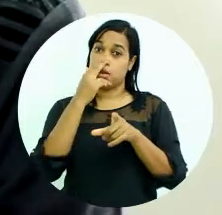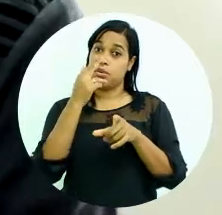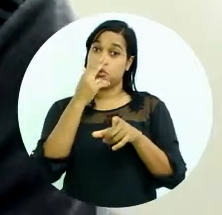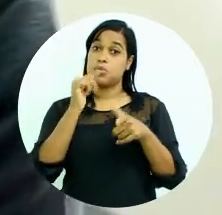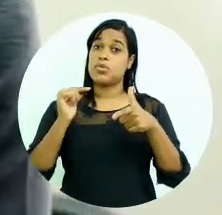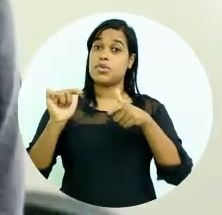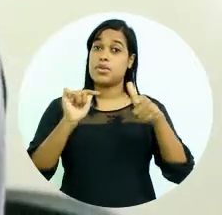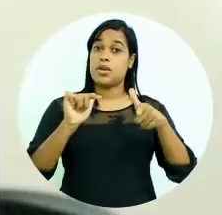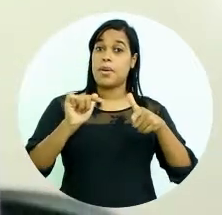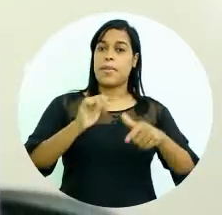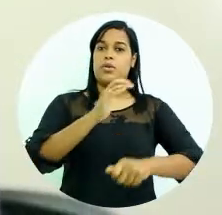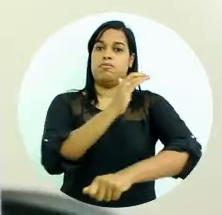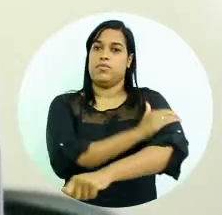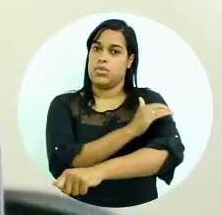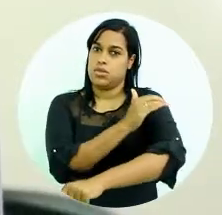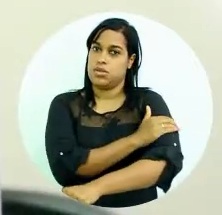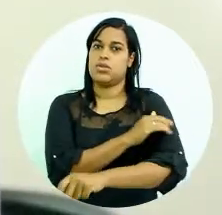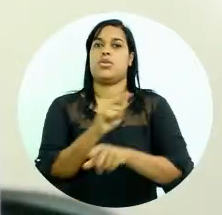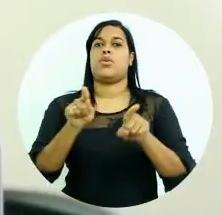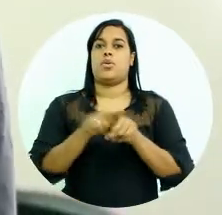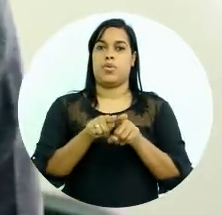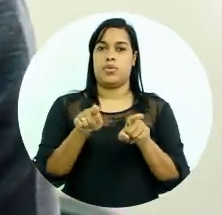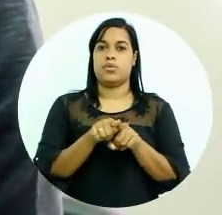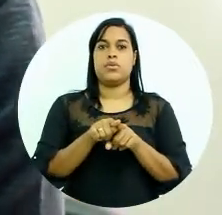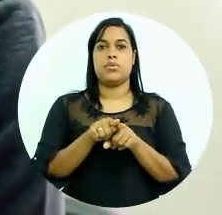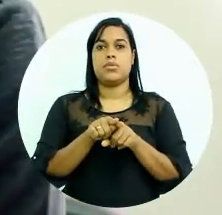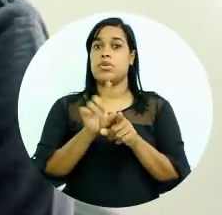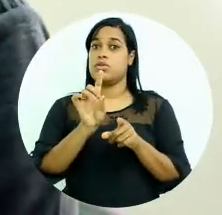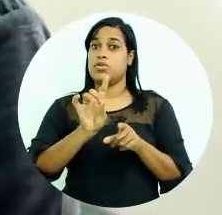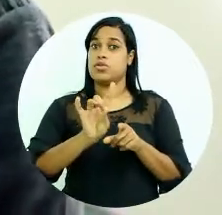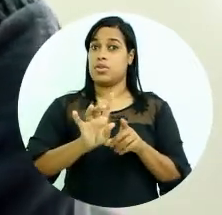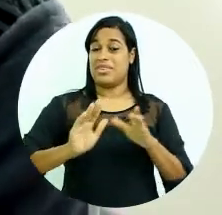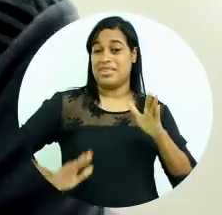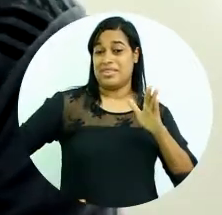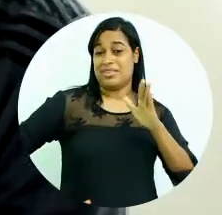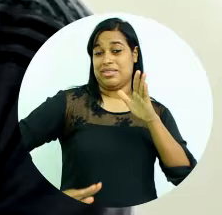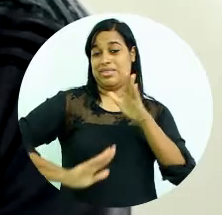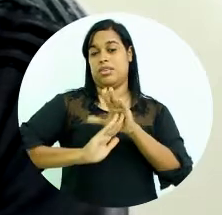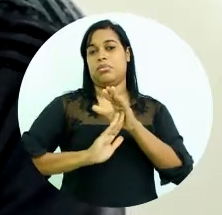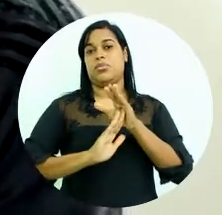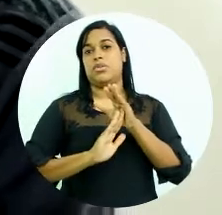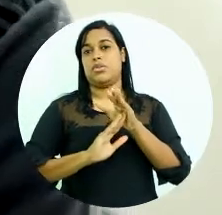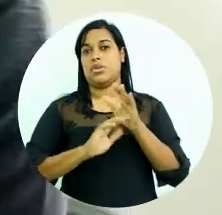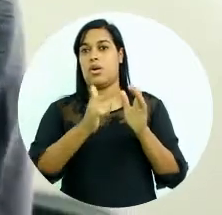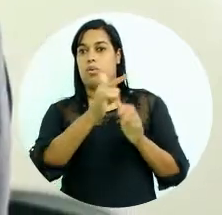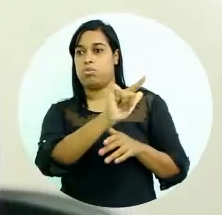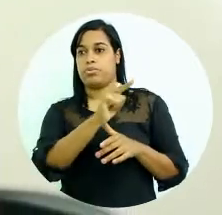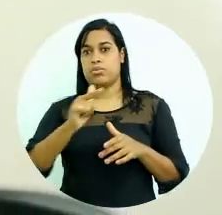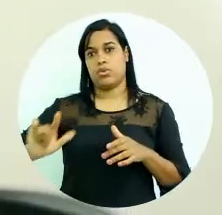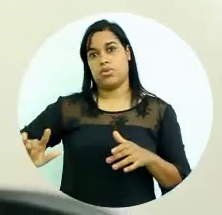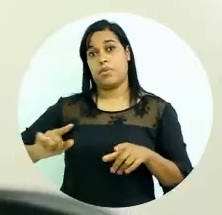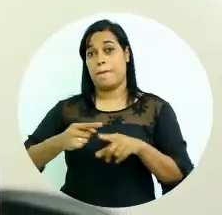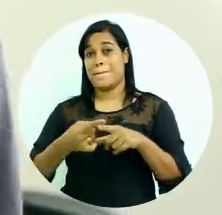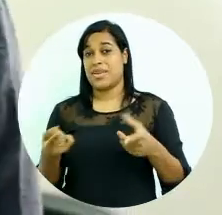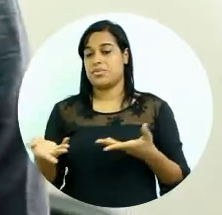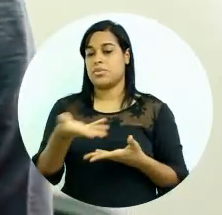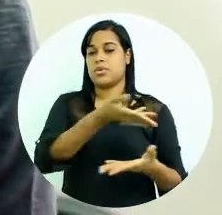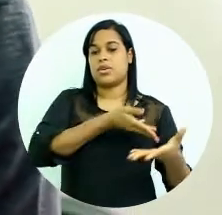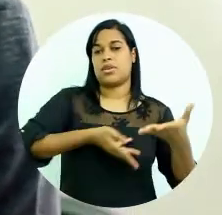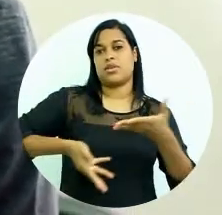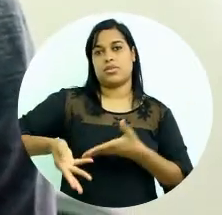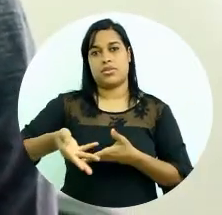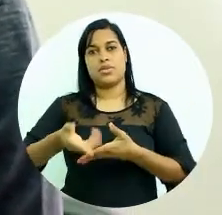ao mesmo tempo, um trabalho físico e braçal. Ele não apenas se limita a um ou a outro, mas